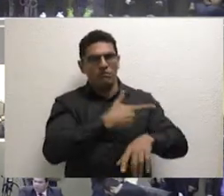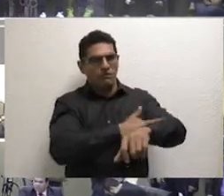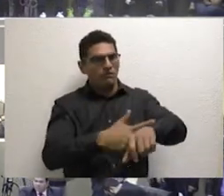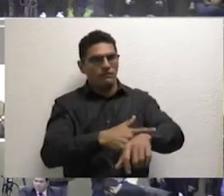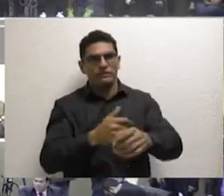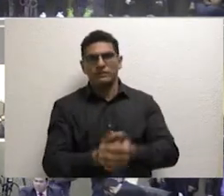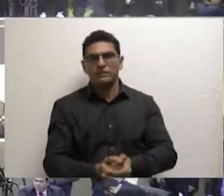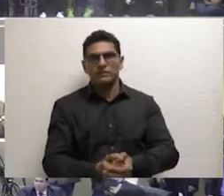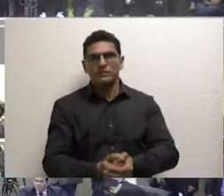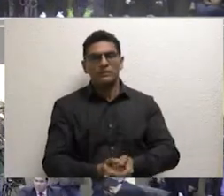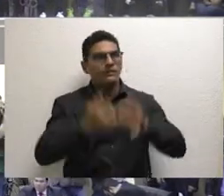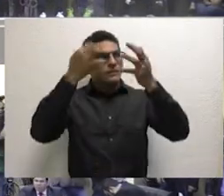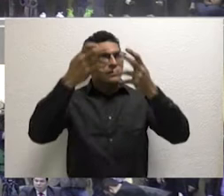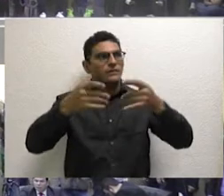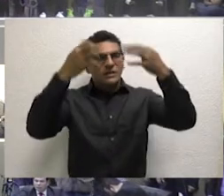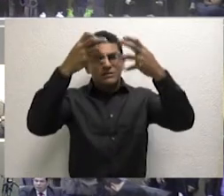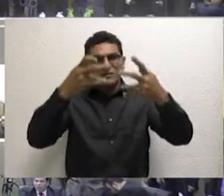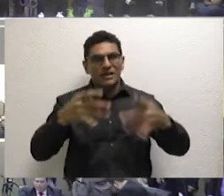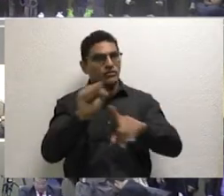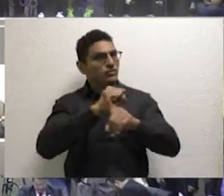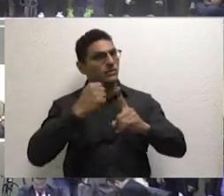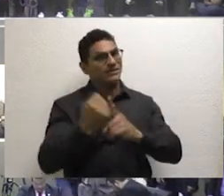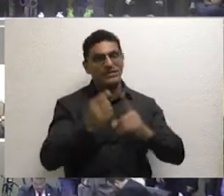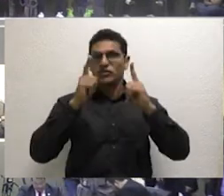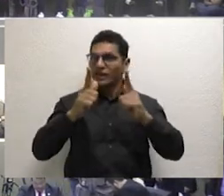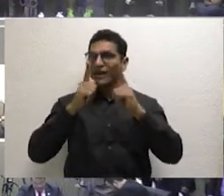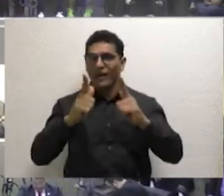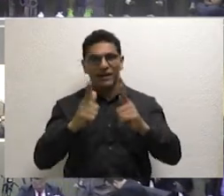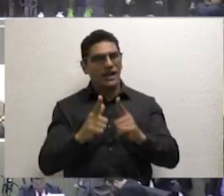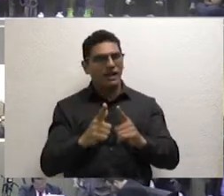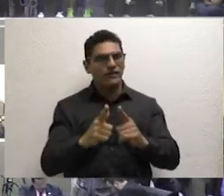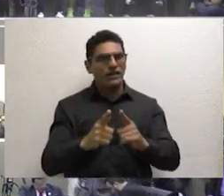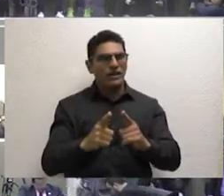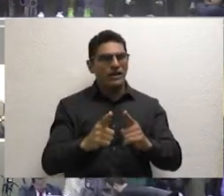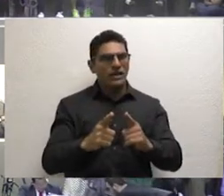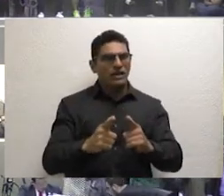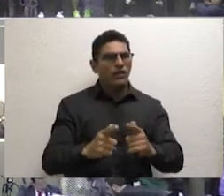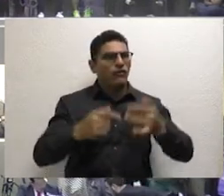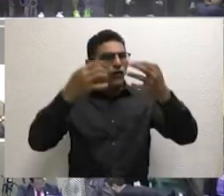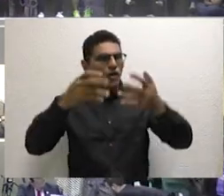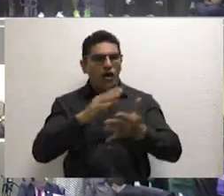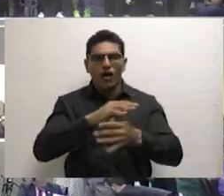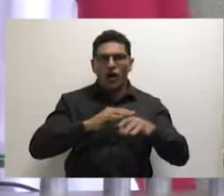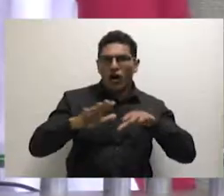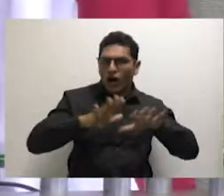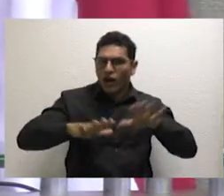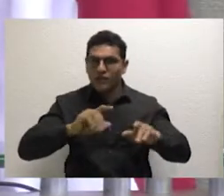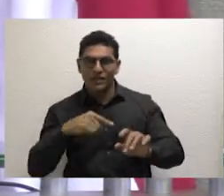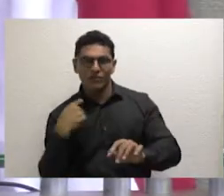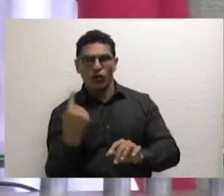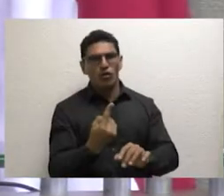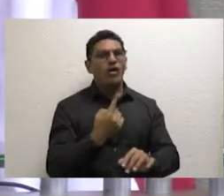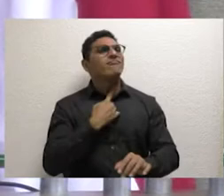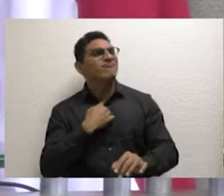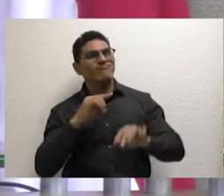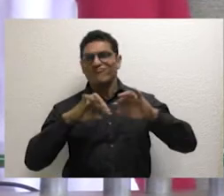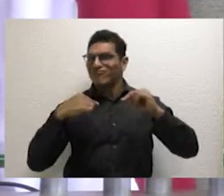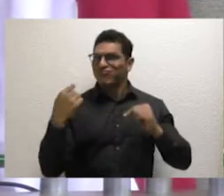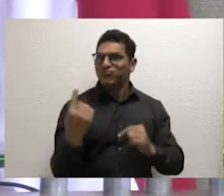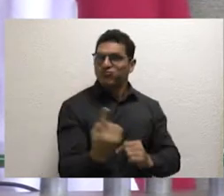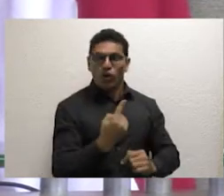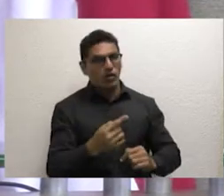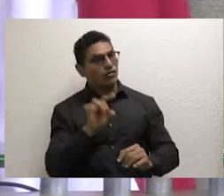dizer à sociedade que essa greve ela não foi planejada por nós ela não foi desejada por nós ela só está